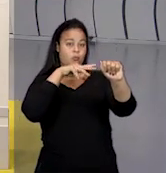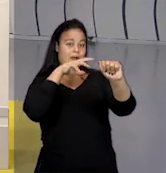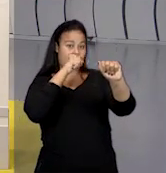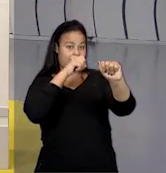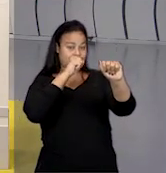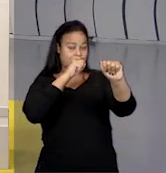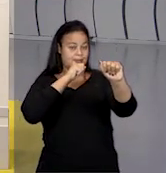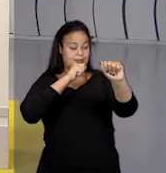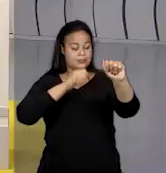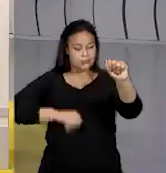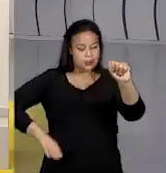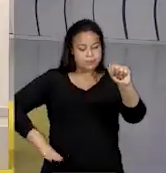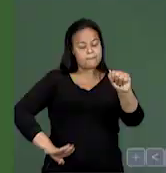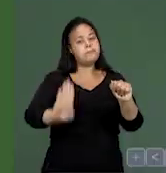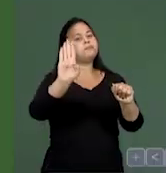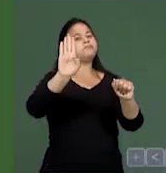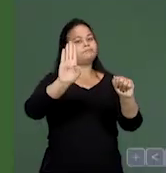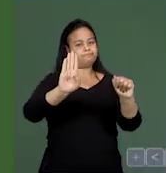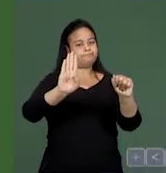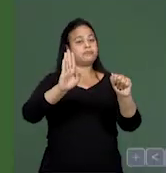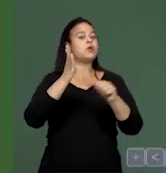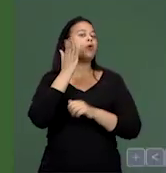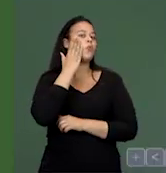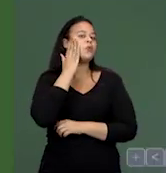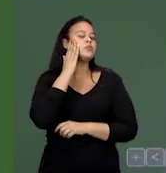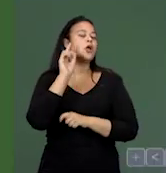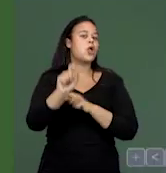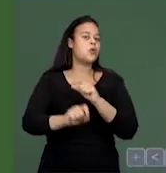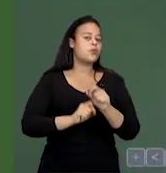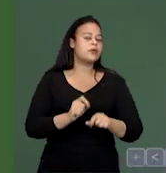bezão. Então, eu sei que azão,